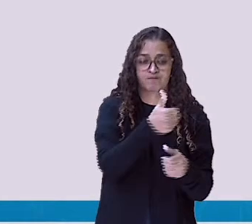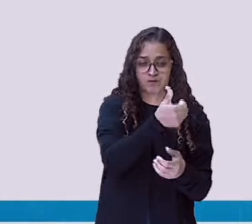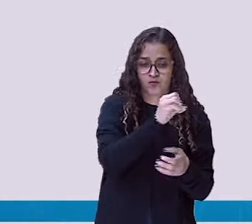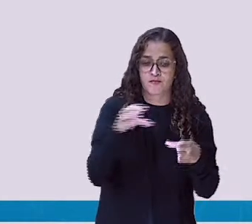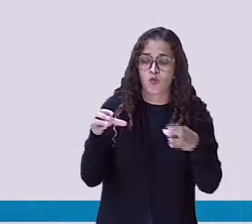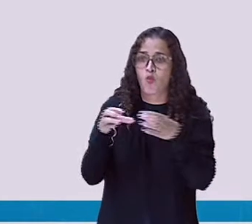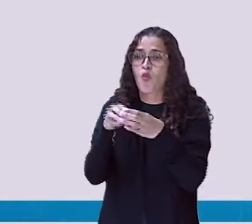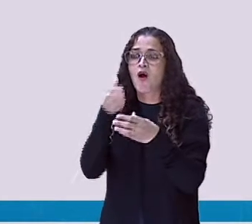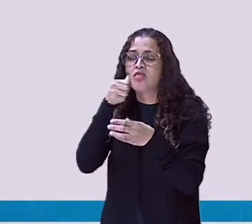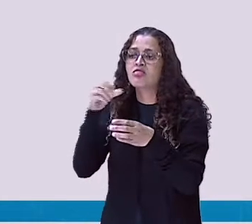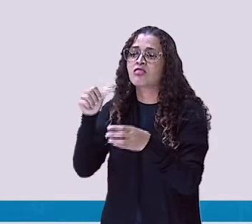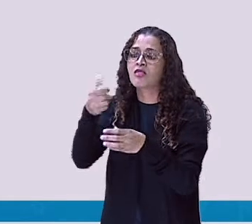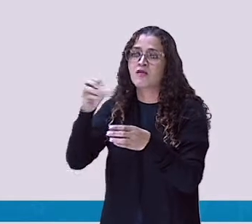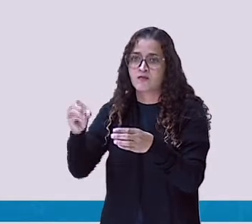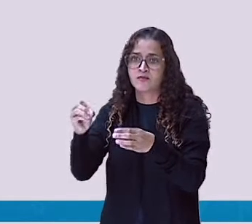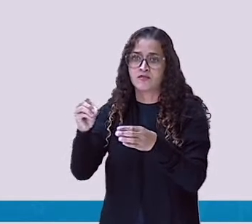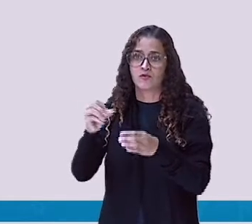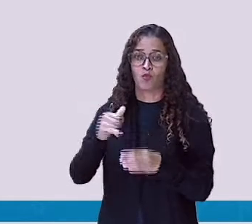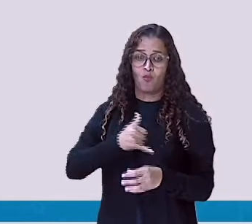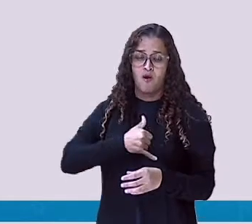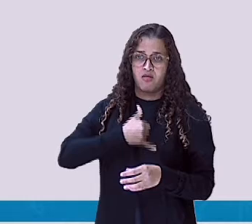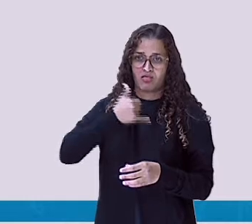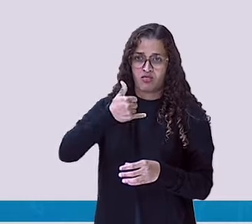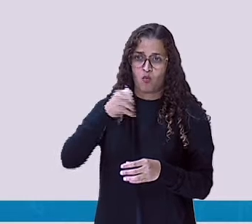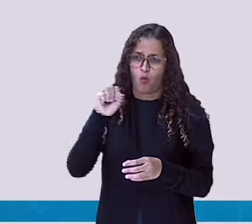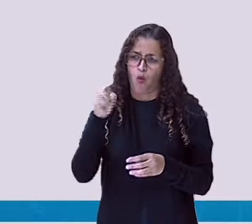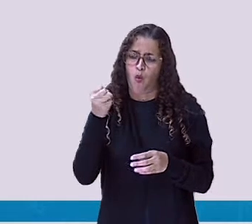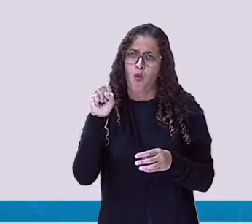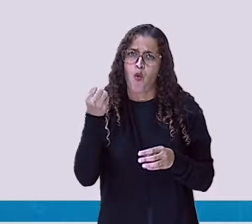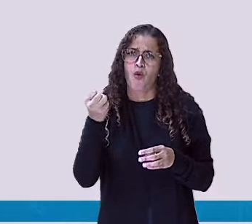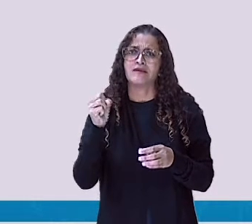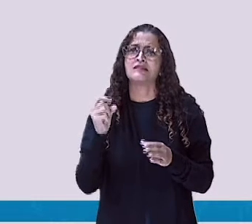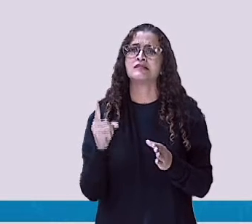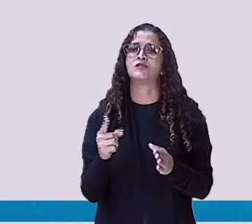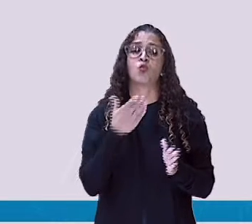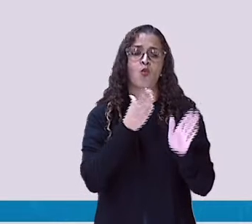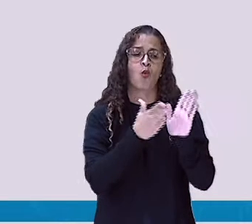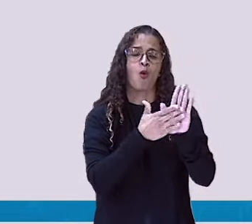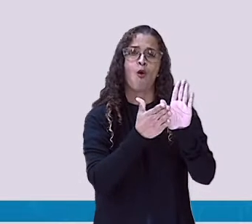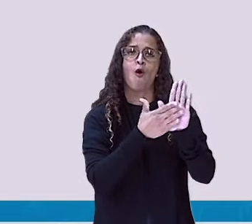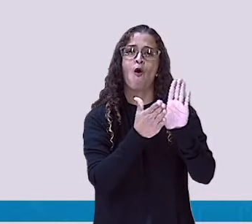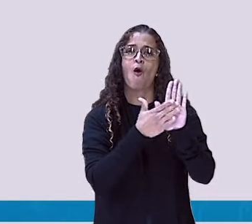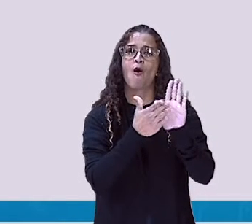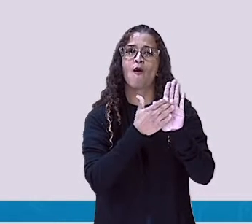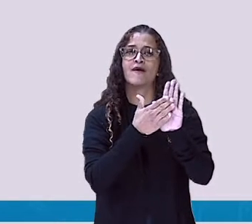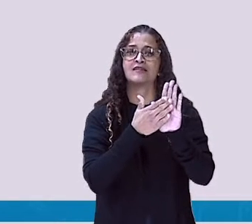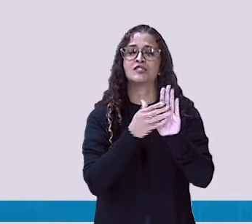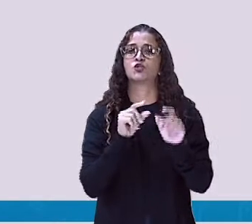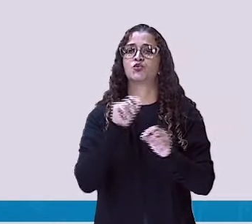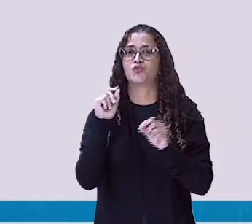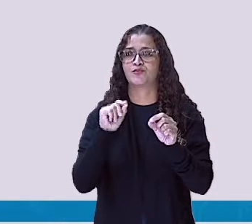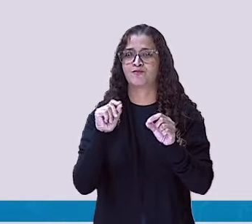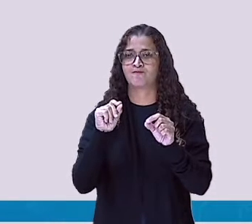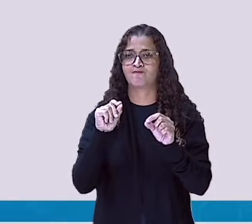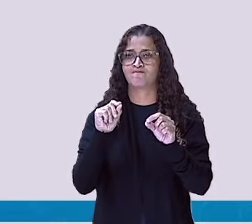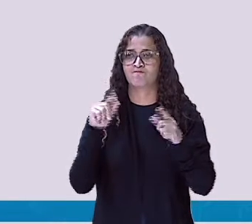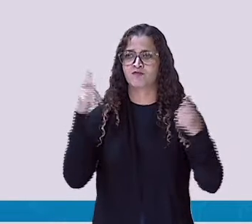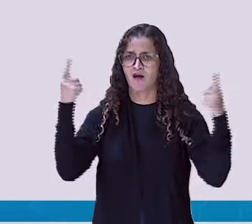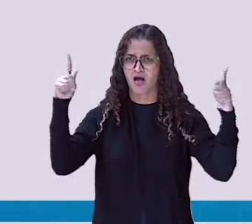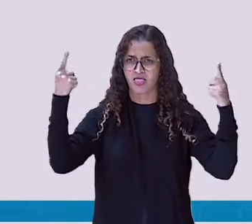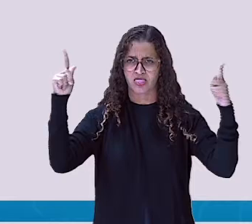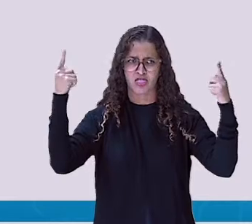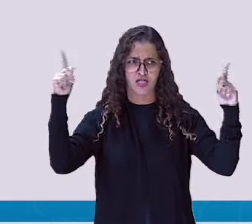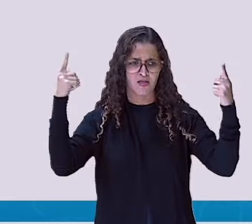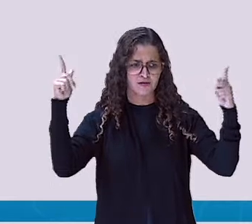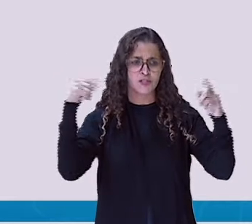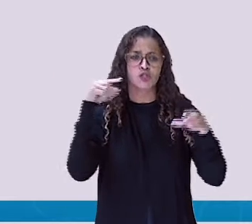100 meninas de 8 anos, foi proposto que escolhessem dentre as